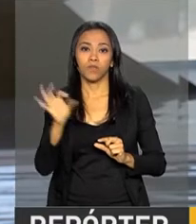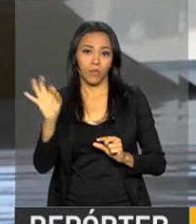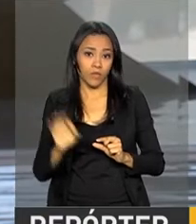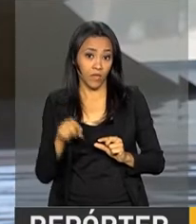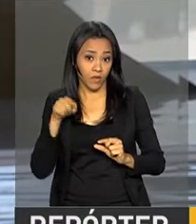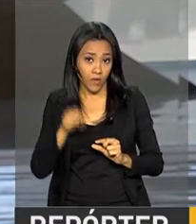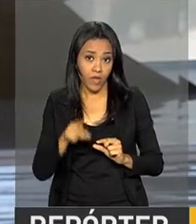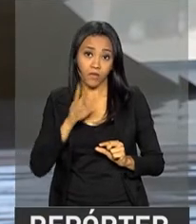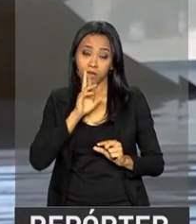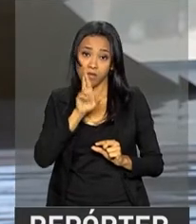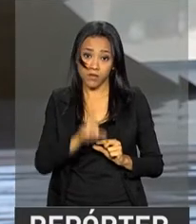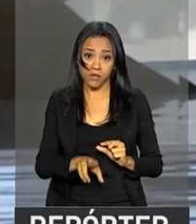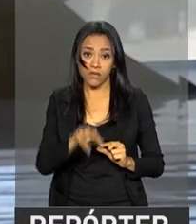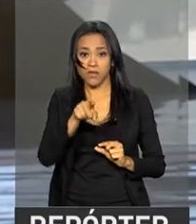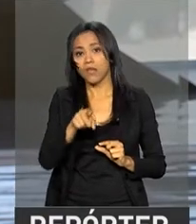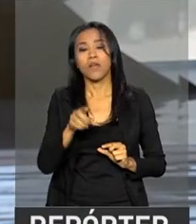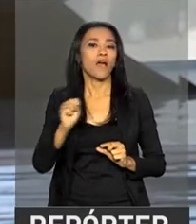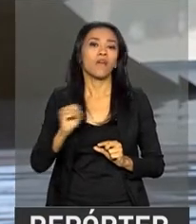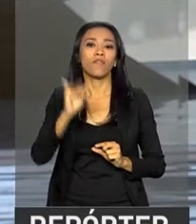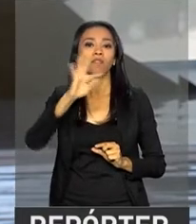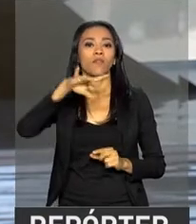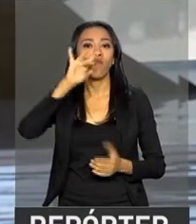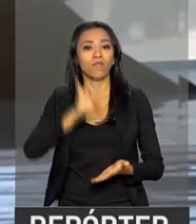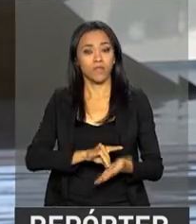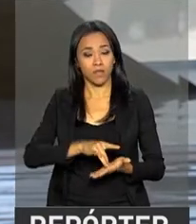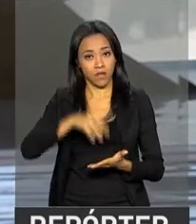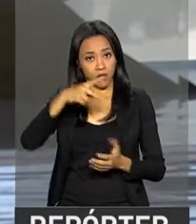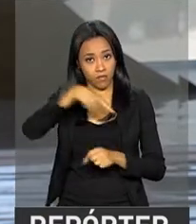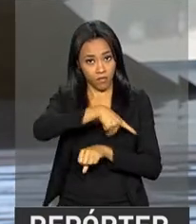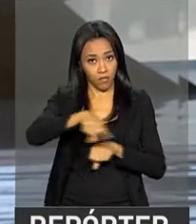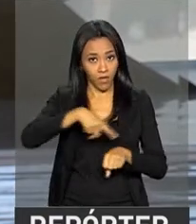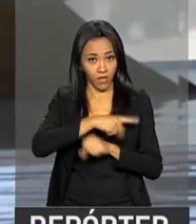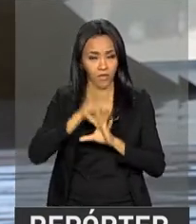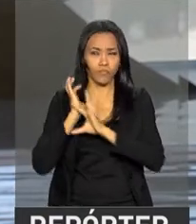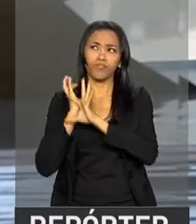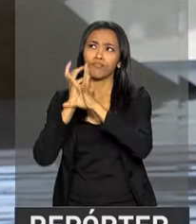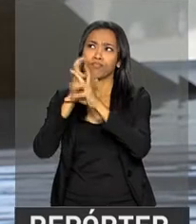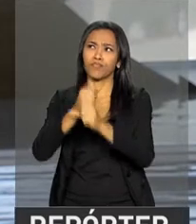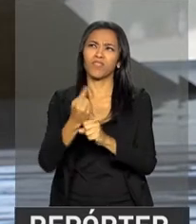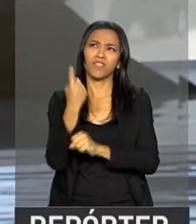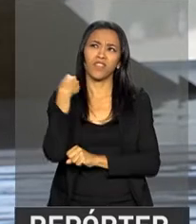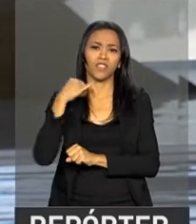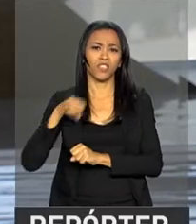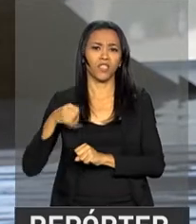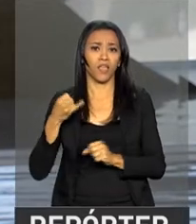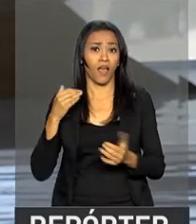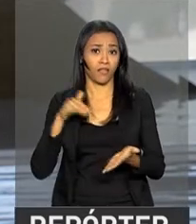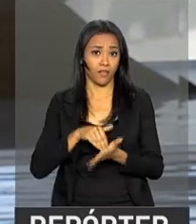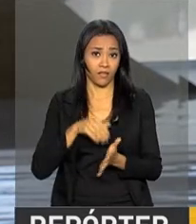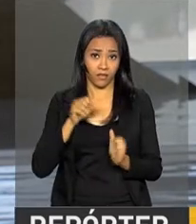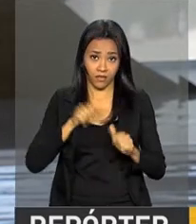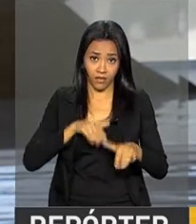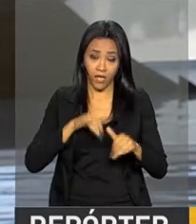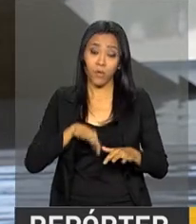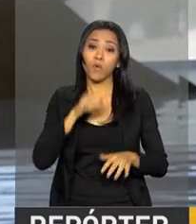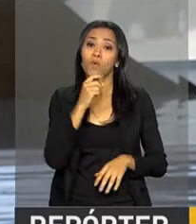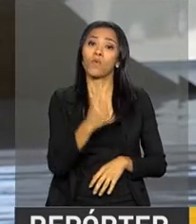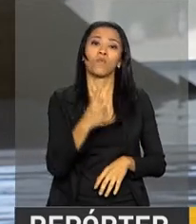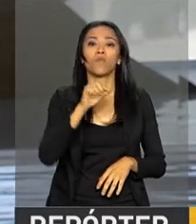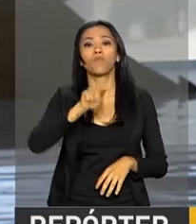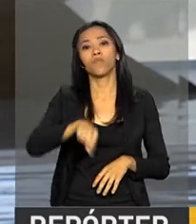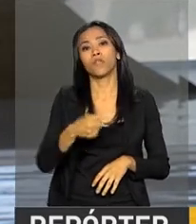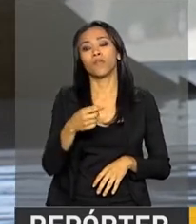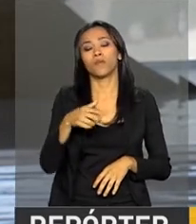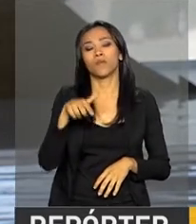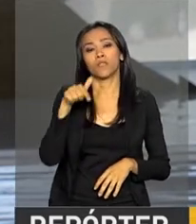a inflação oficial no país acumulou no ano e de janeiro até setembro 1,78 por